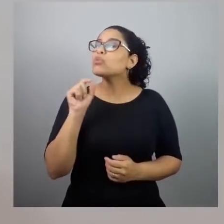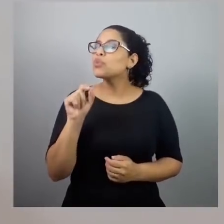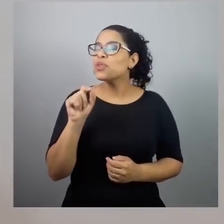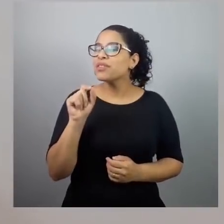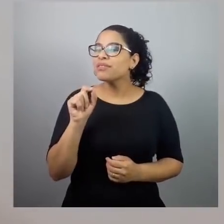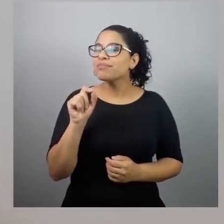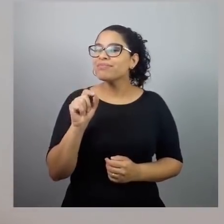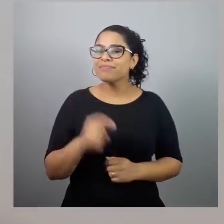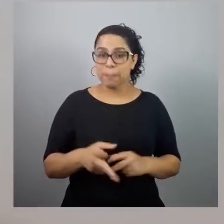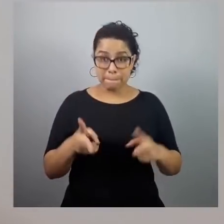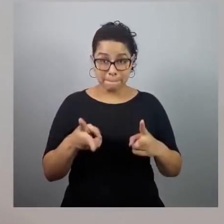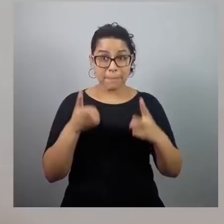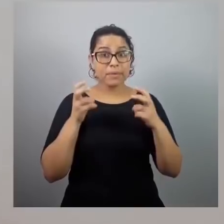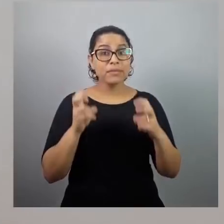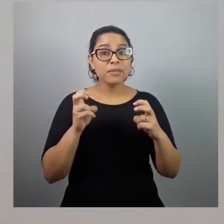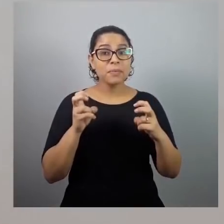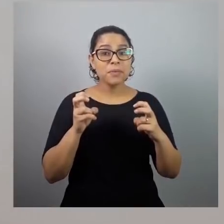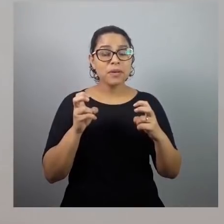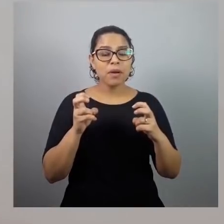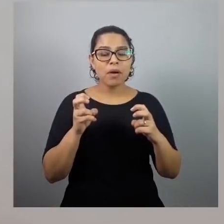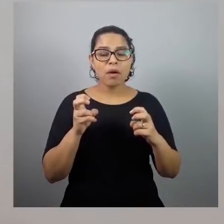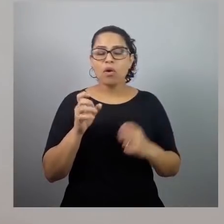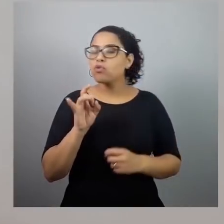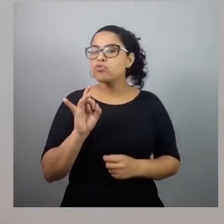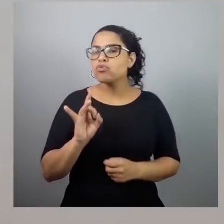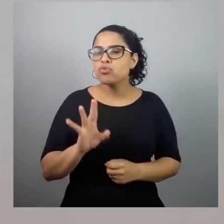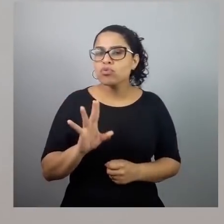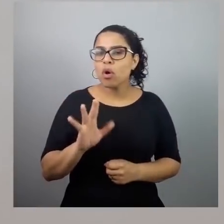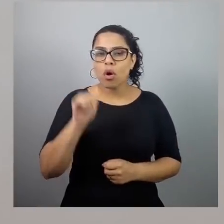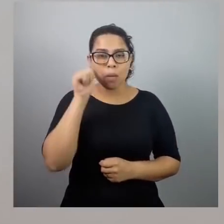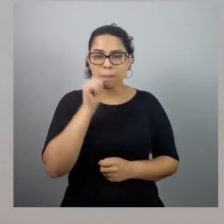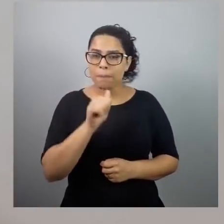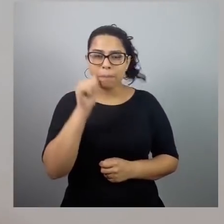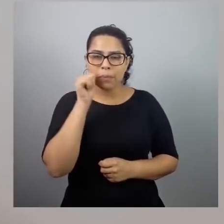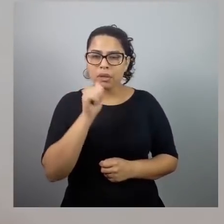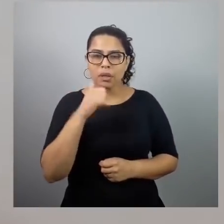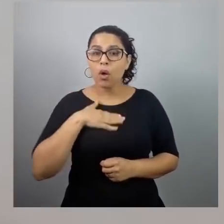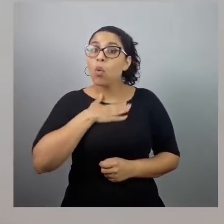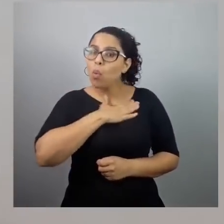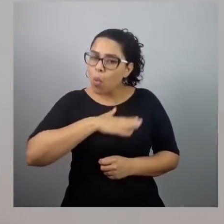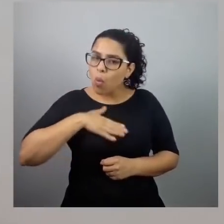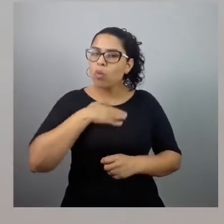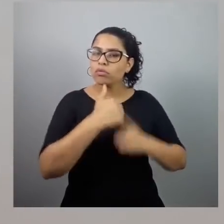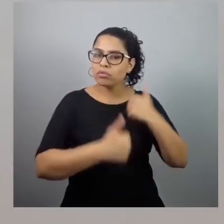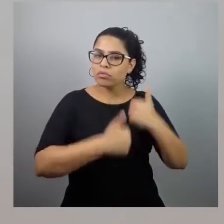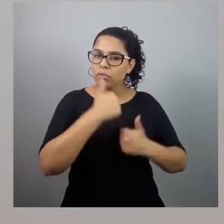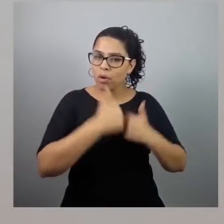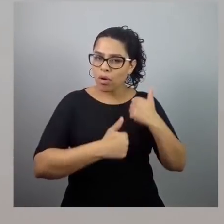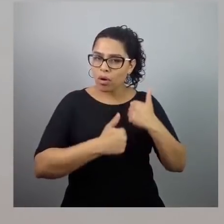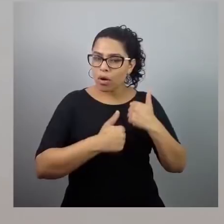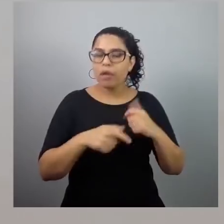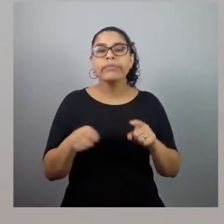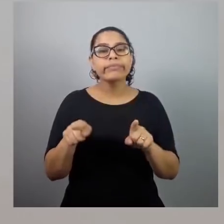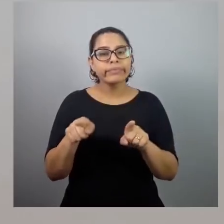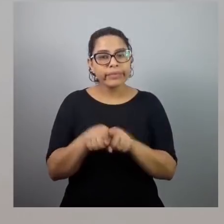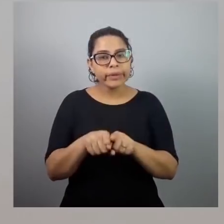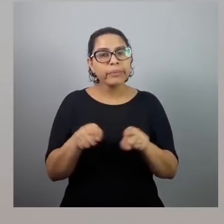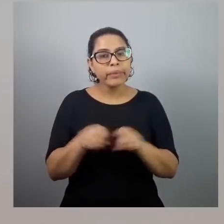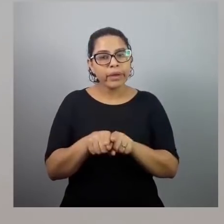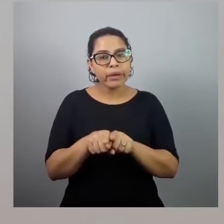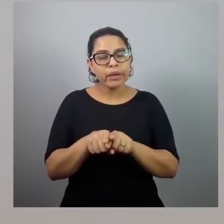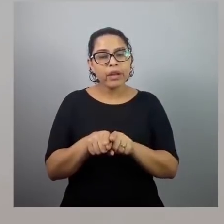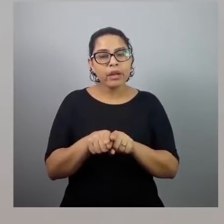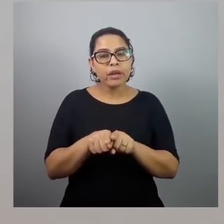acharam do depoimento dela? Perceberam que, para além das questões de ser menina, que gosta de futebol,